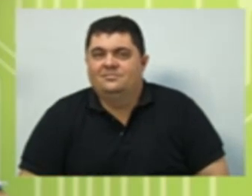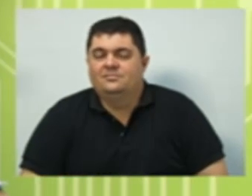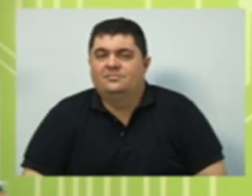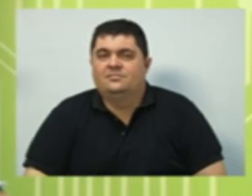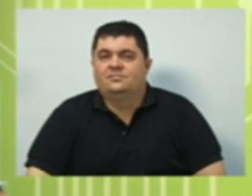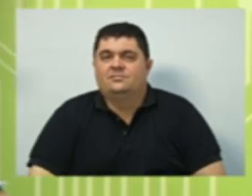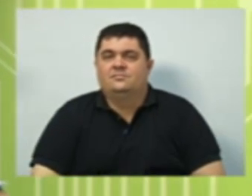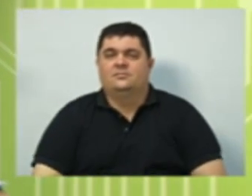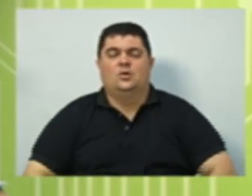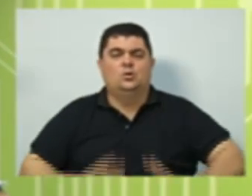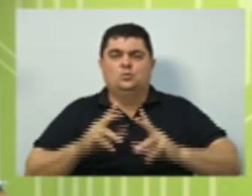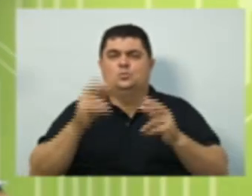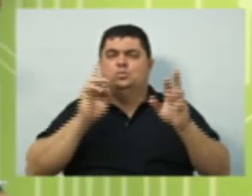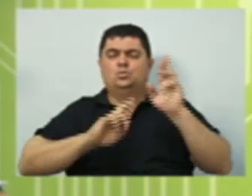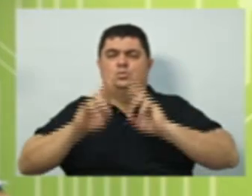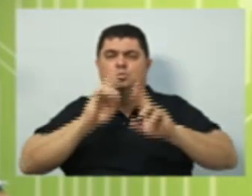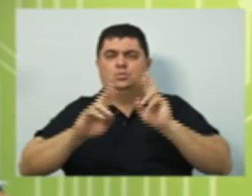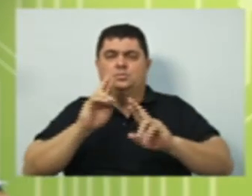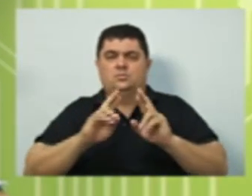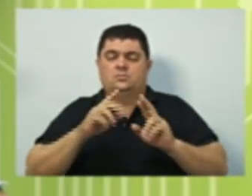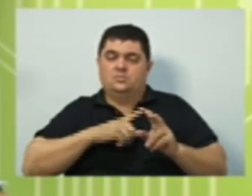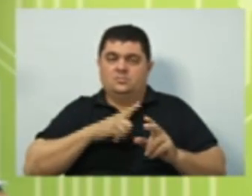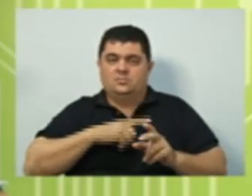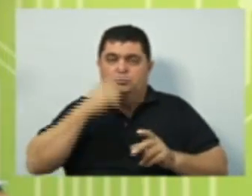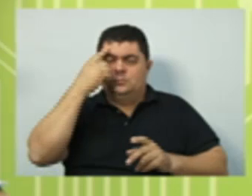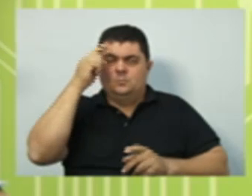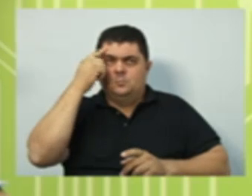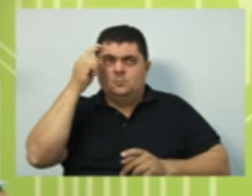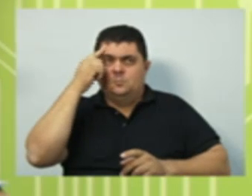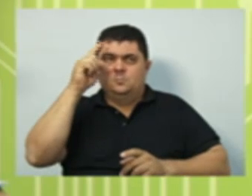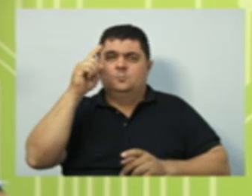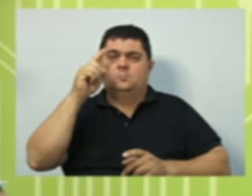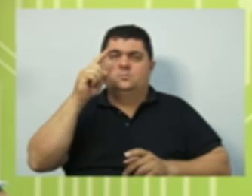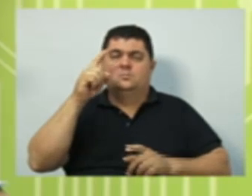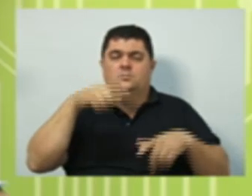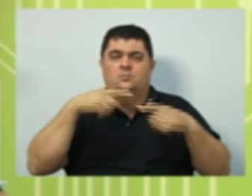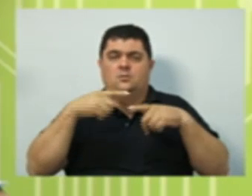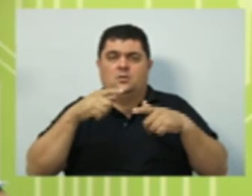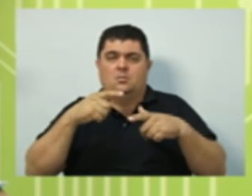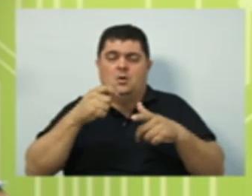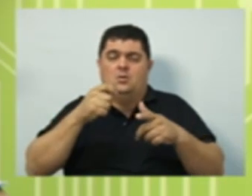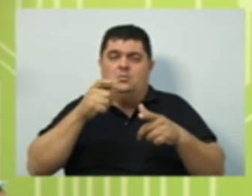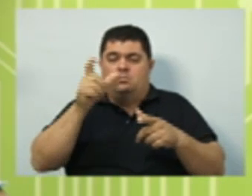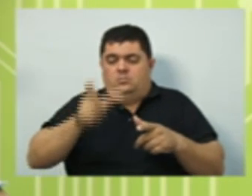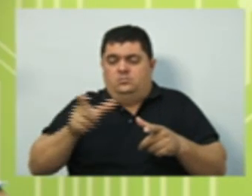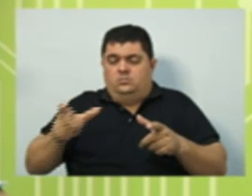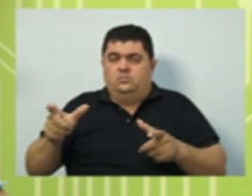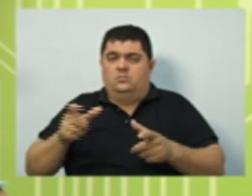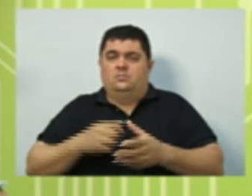Todas as respostas estão trabalhando a ideia de trabalho como humanização.